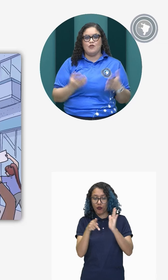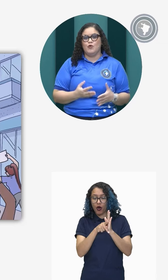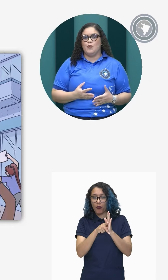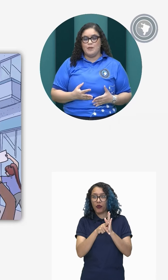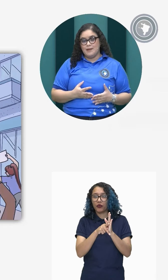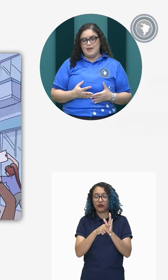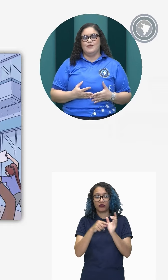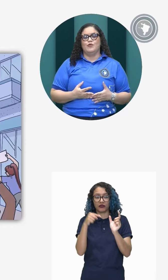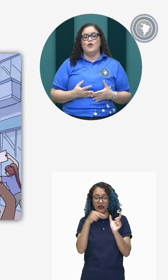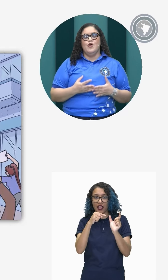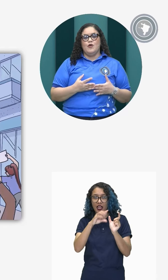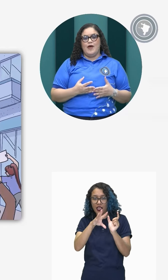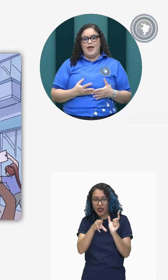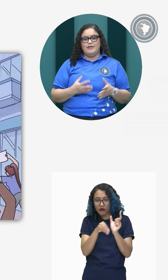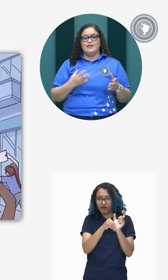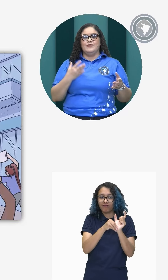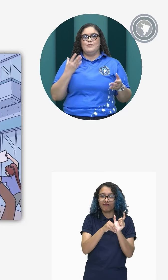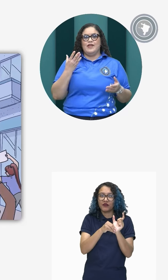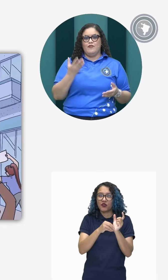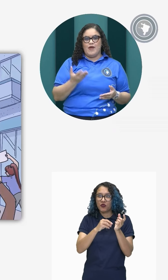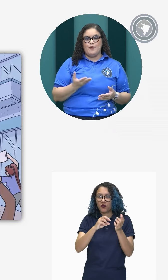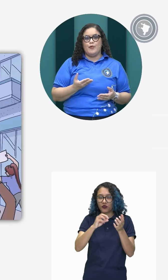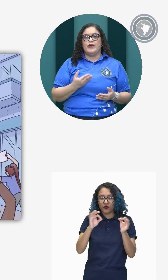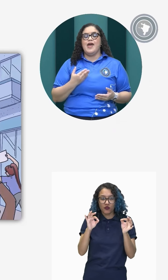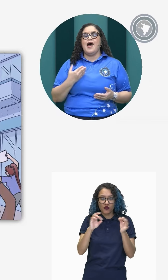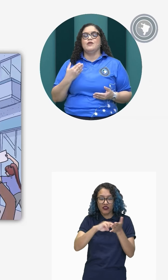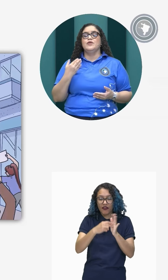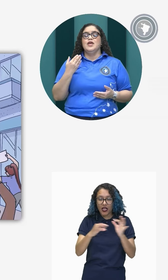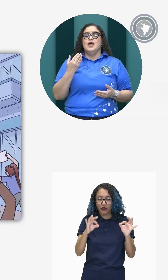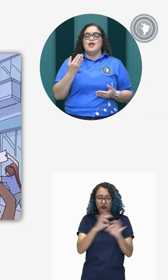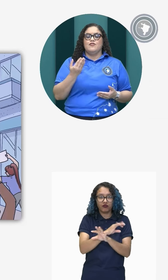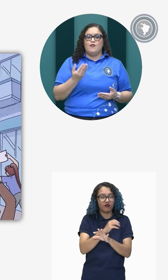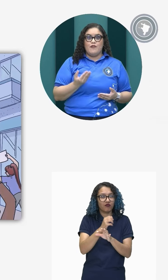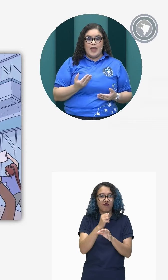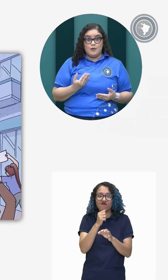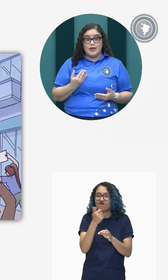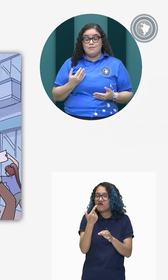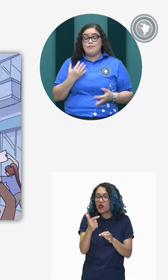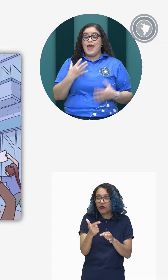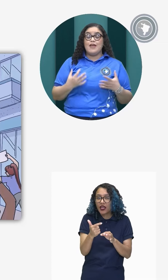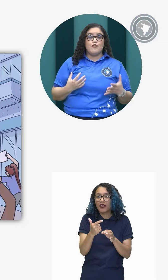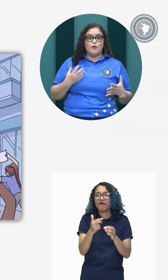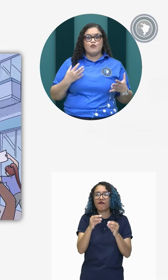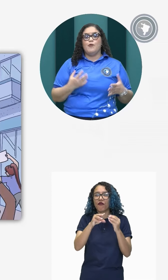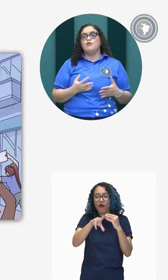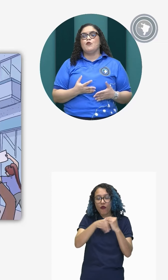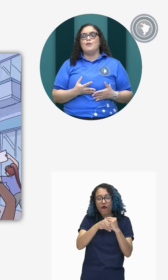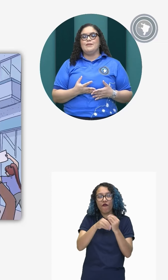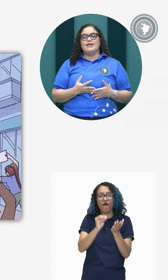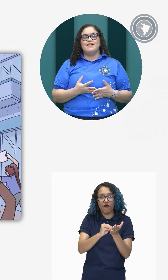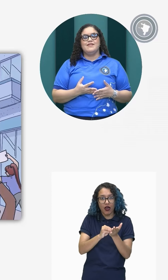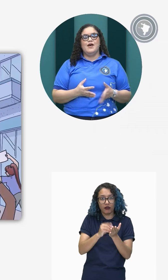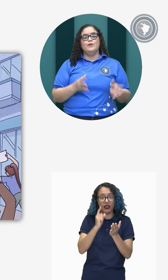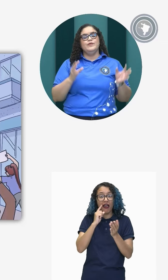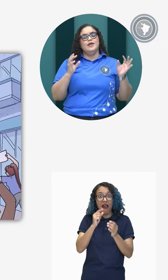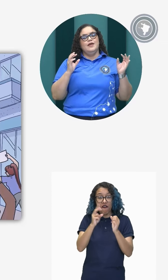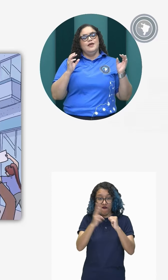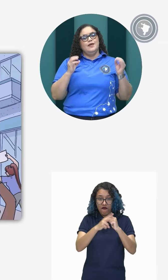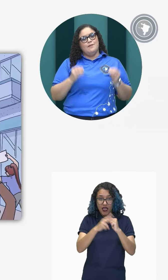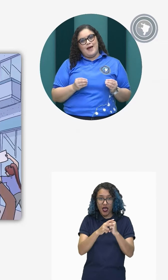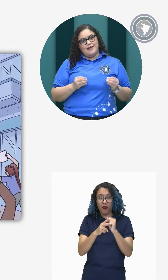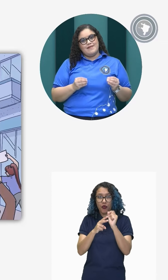o tal do complemento, correto? Então temos aí o verbo bloquearam, este é um verbo que pede algum tipo de